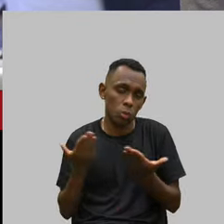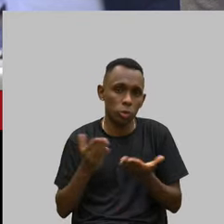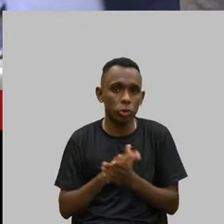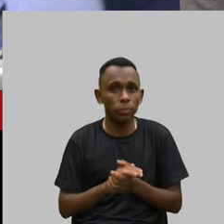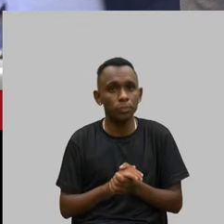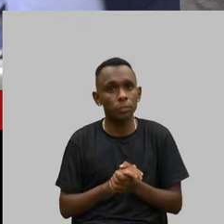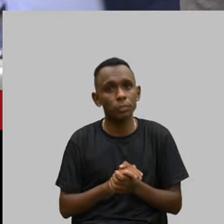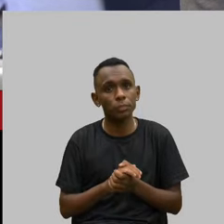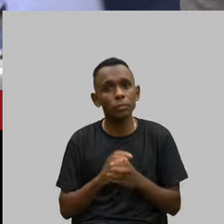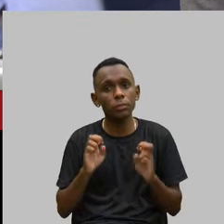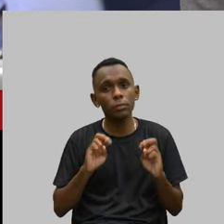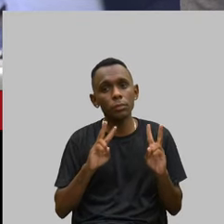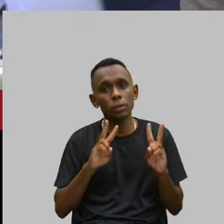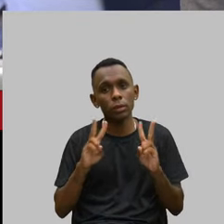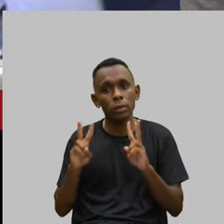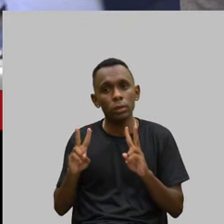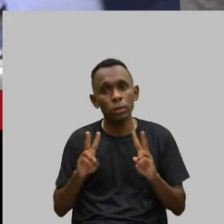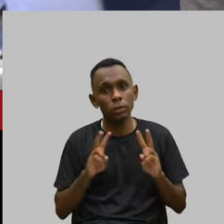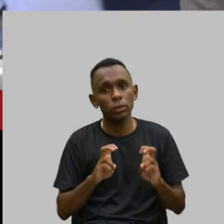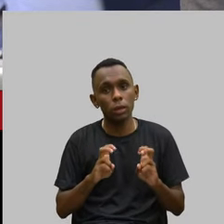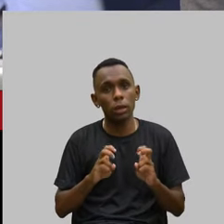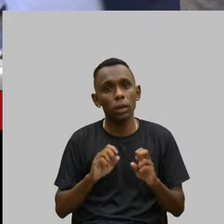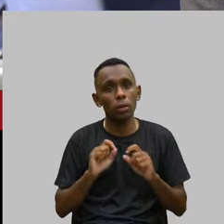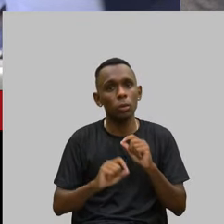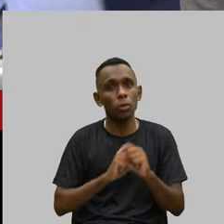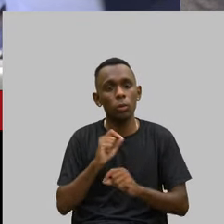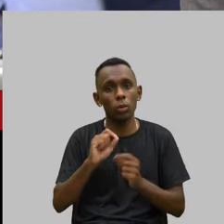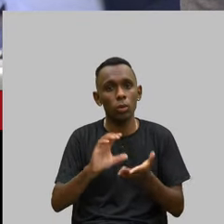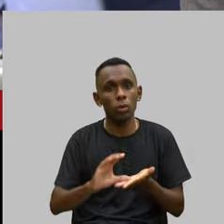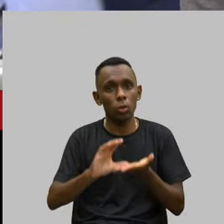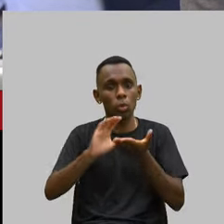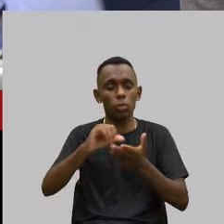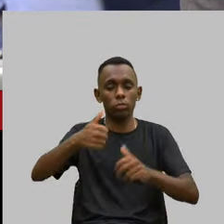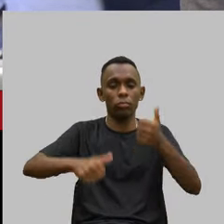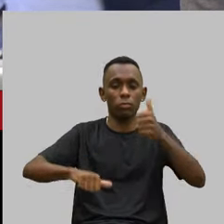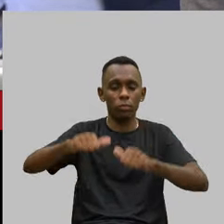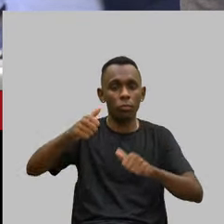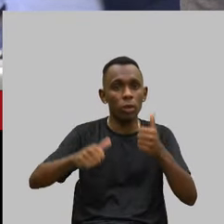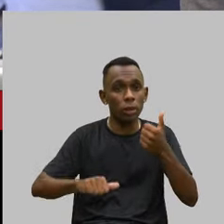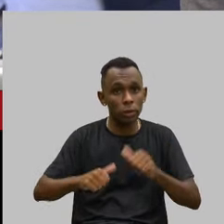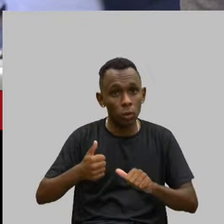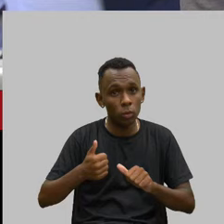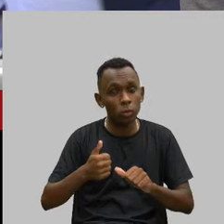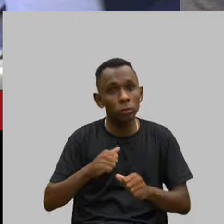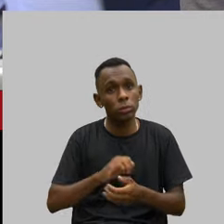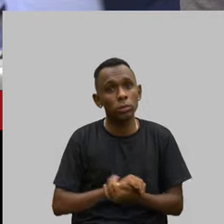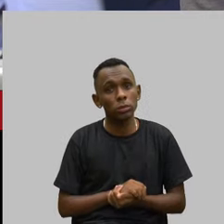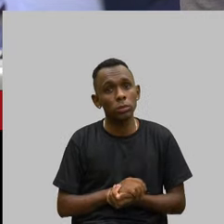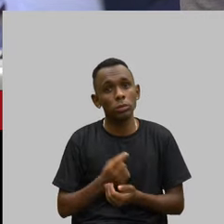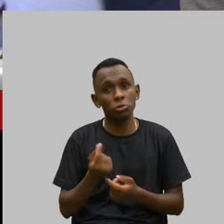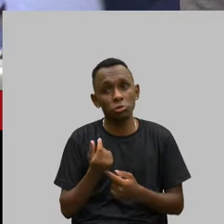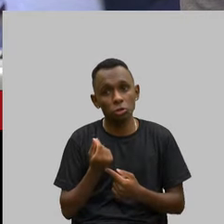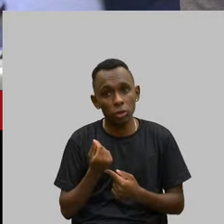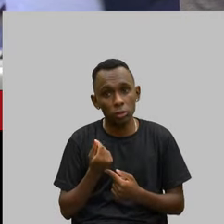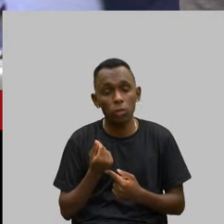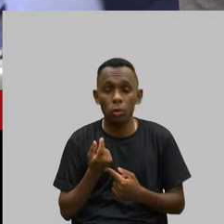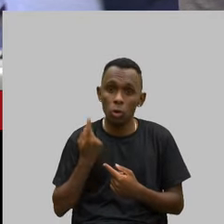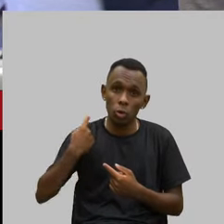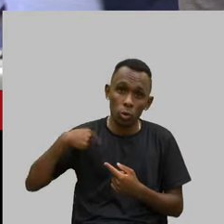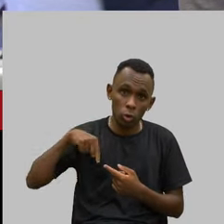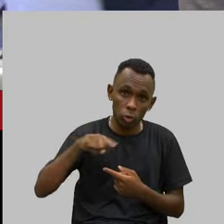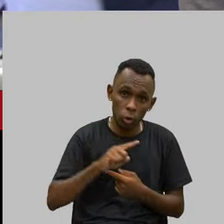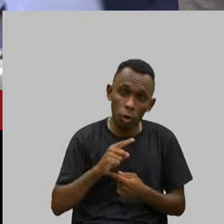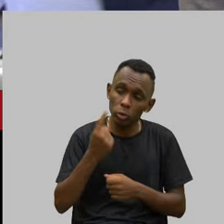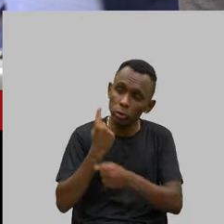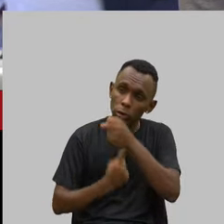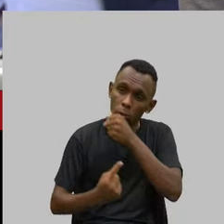sobre a questão da da do papel do Conselho de supervisão fiscal né Eh tivemos eh ano